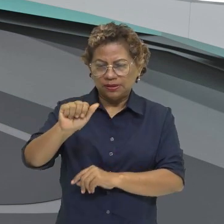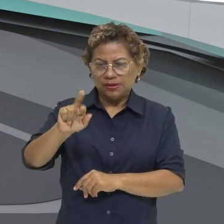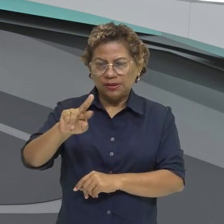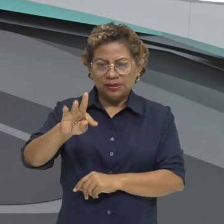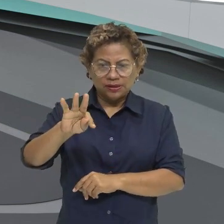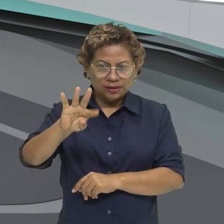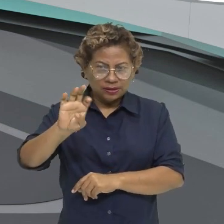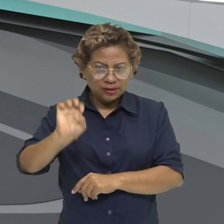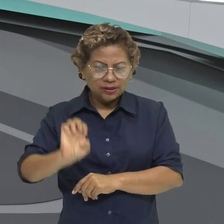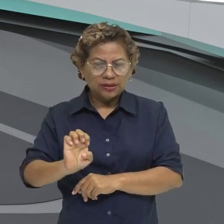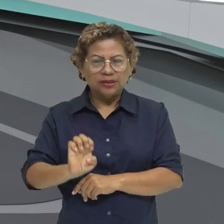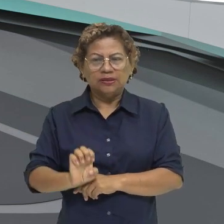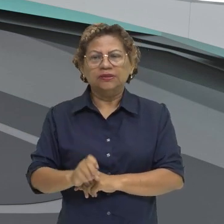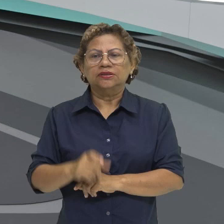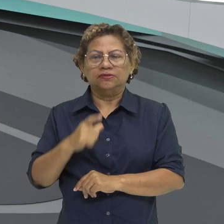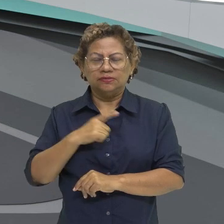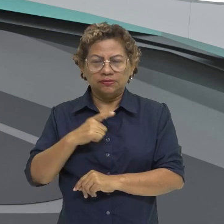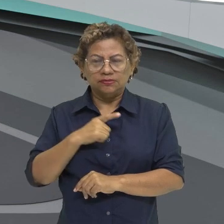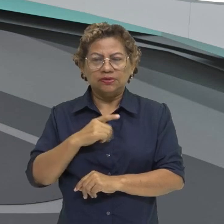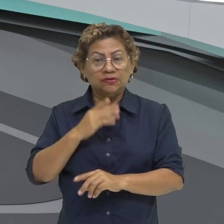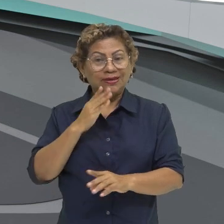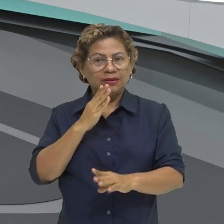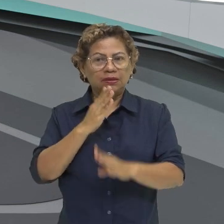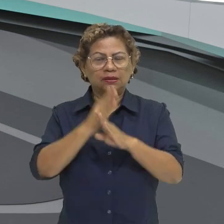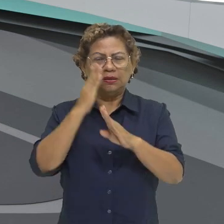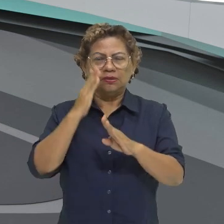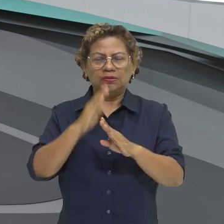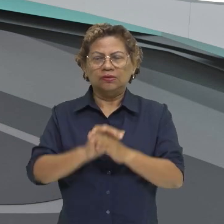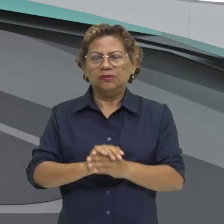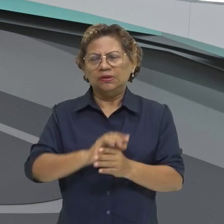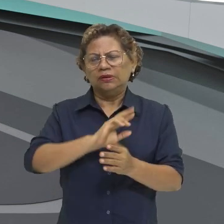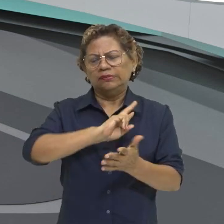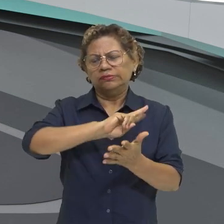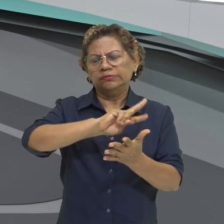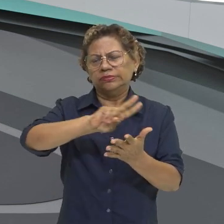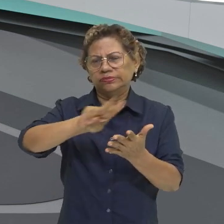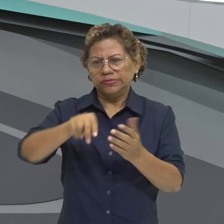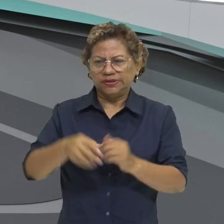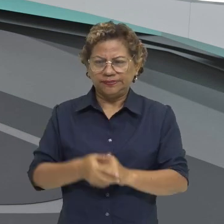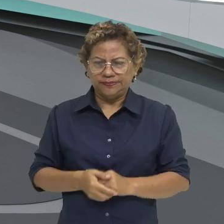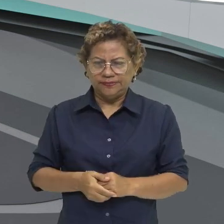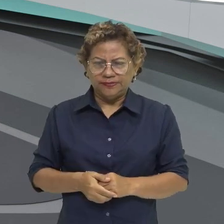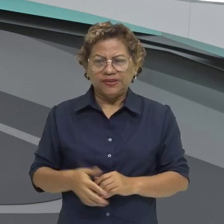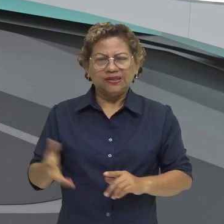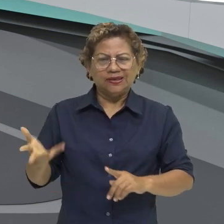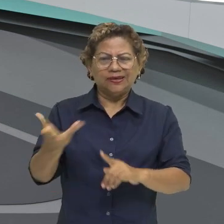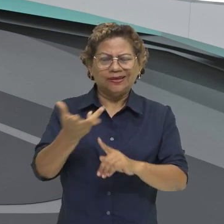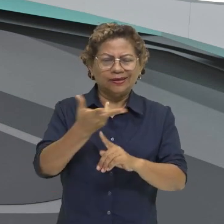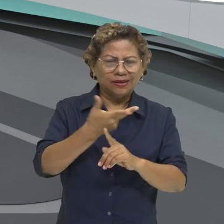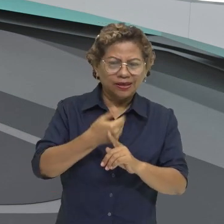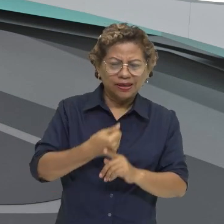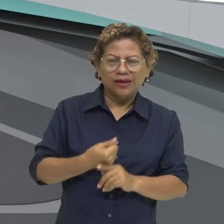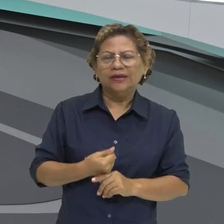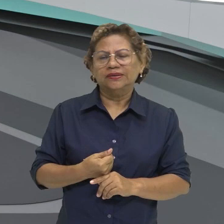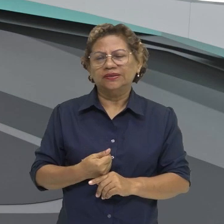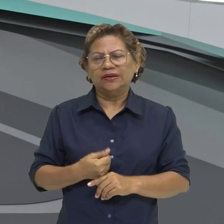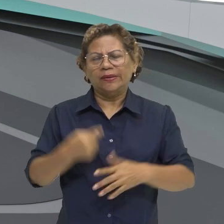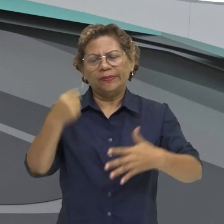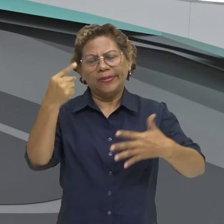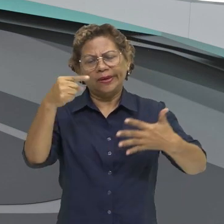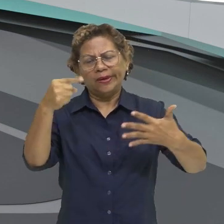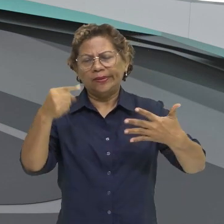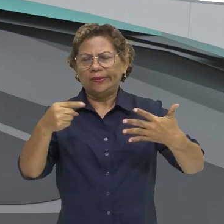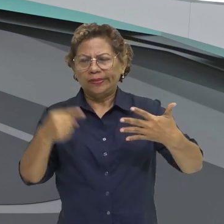estas manifestações artísticas, certo? A arte é plural, a arte é grande e ela